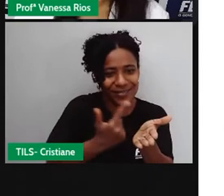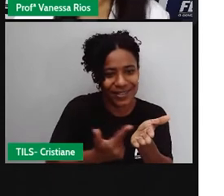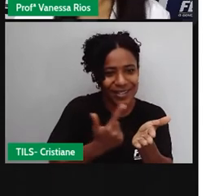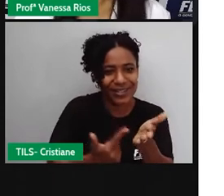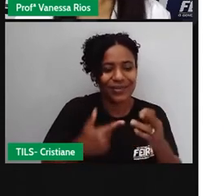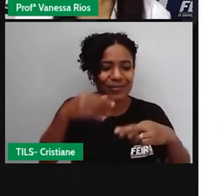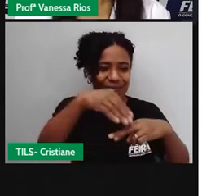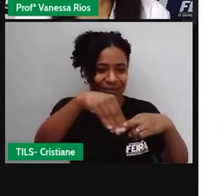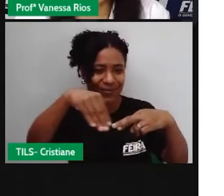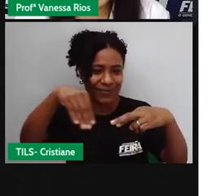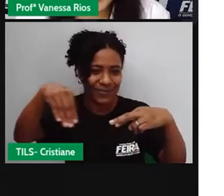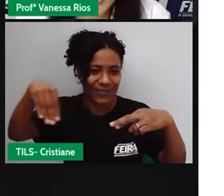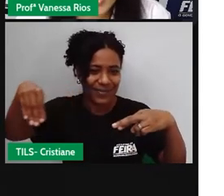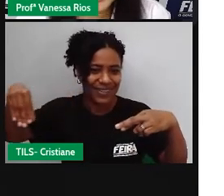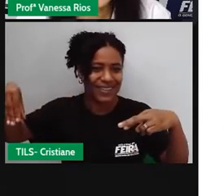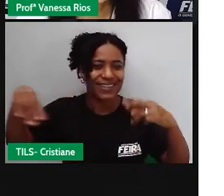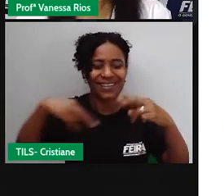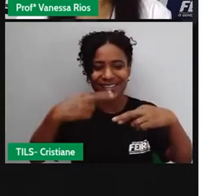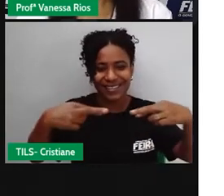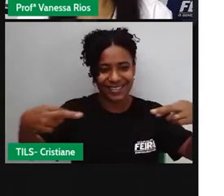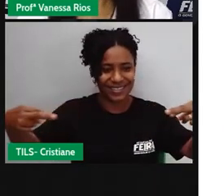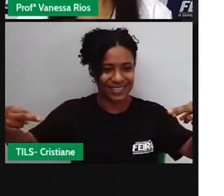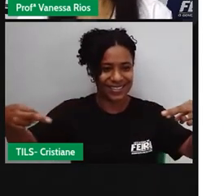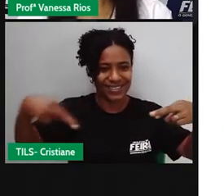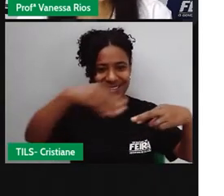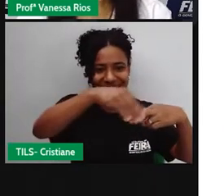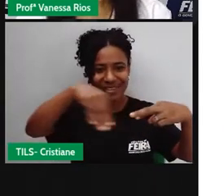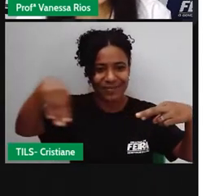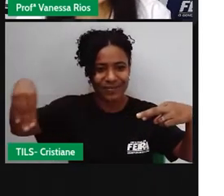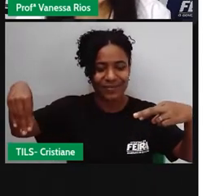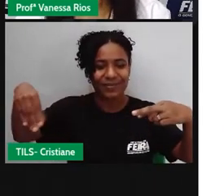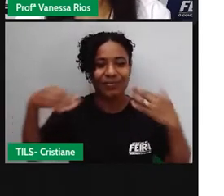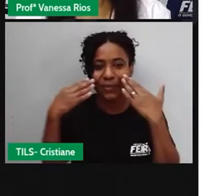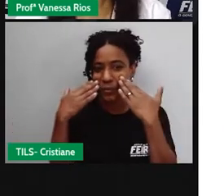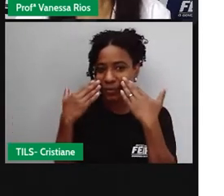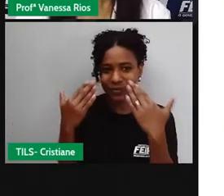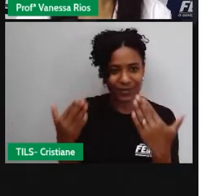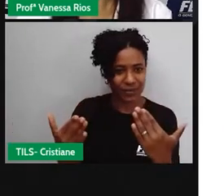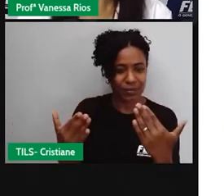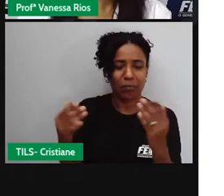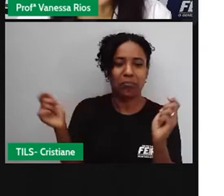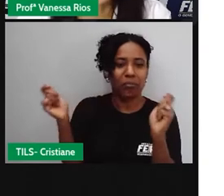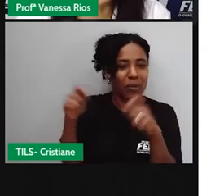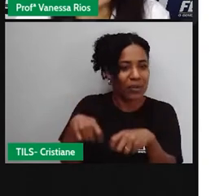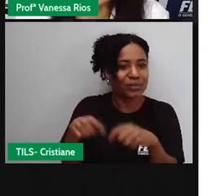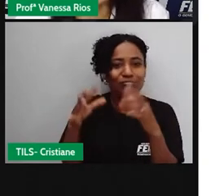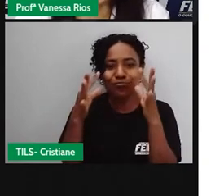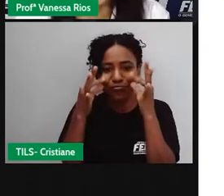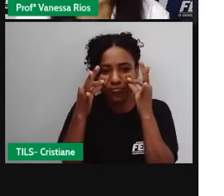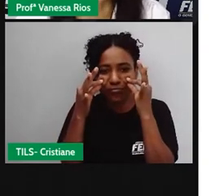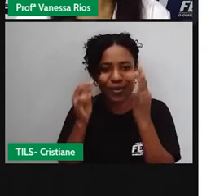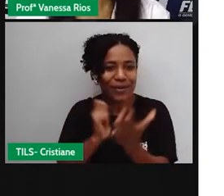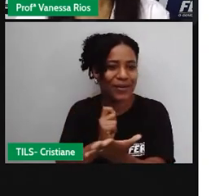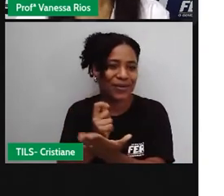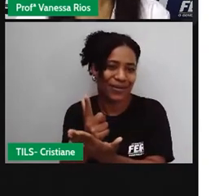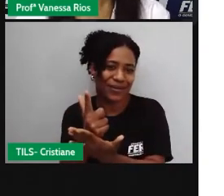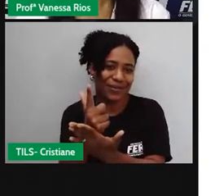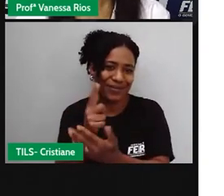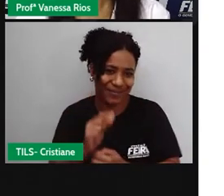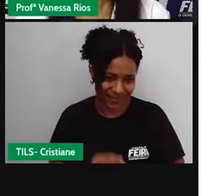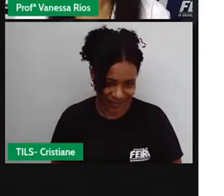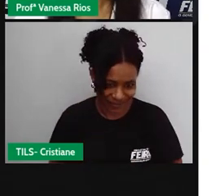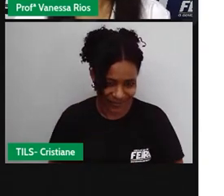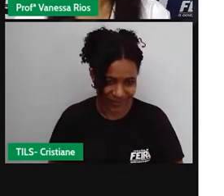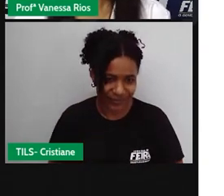folhetos, pendurados numa corda, e expostos aí para que outras pessoas pudessem ter acesso àqueles tipos de